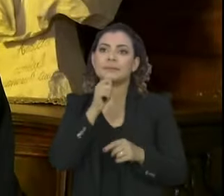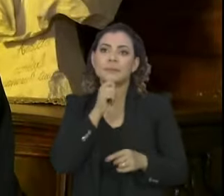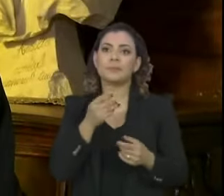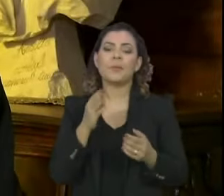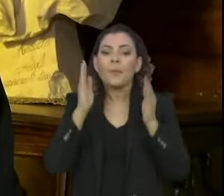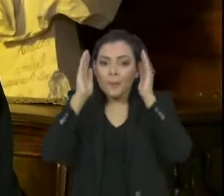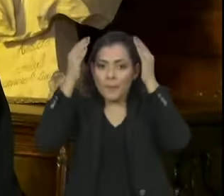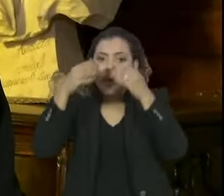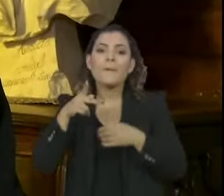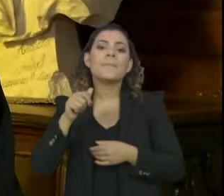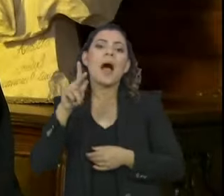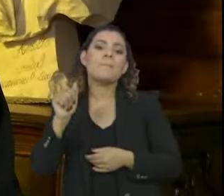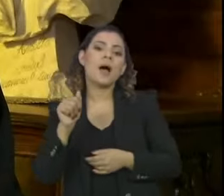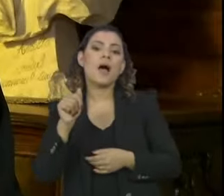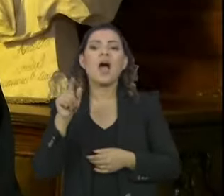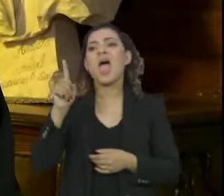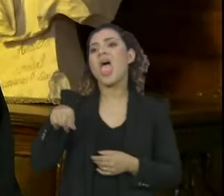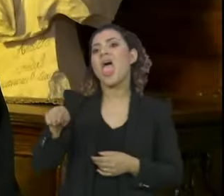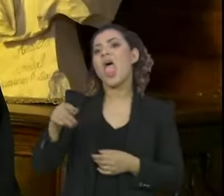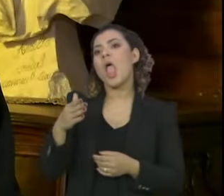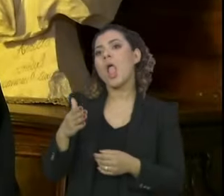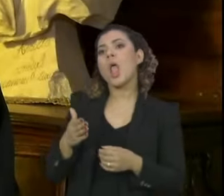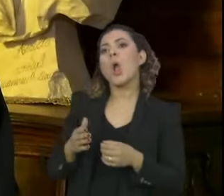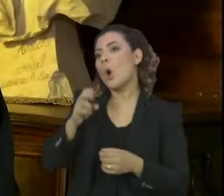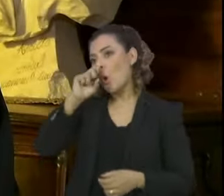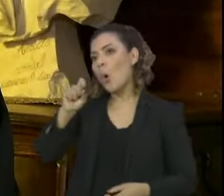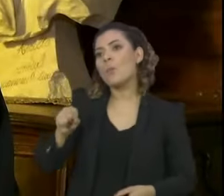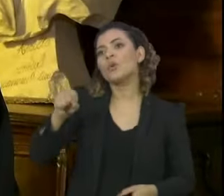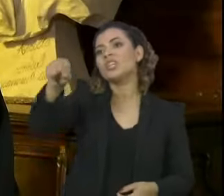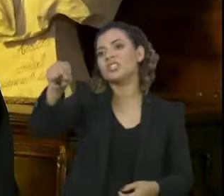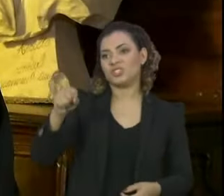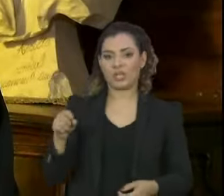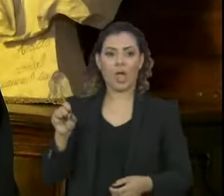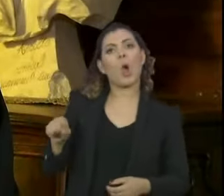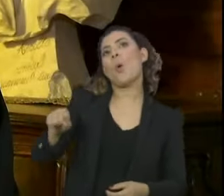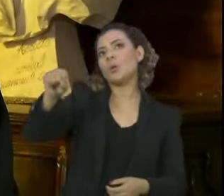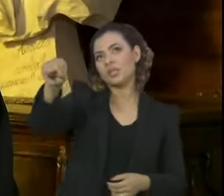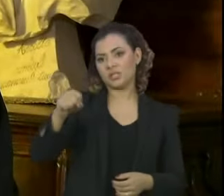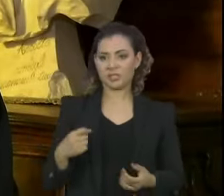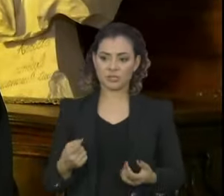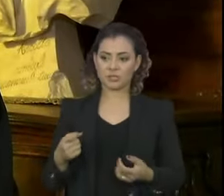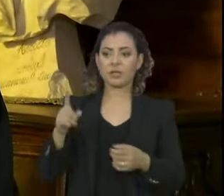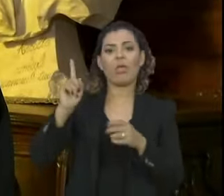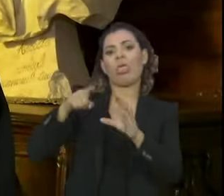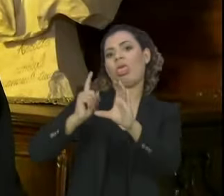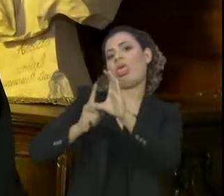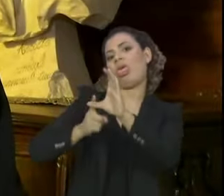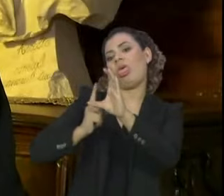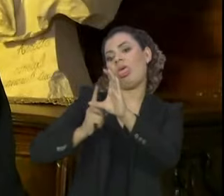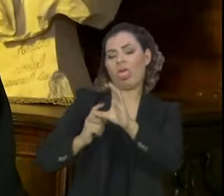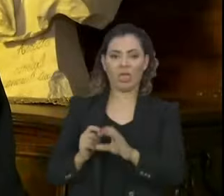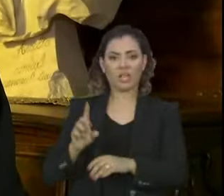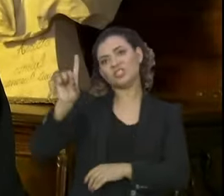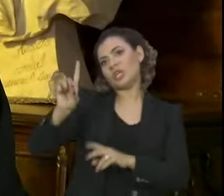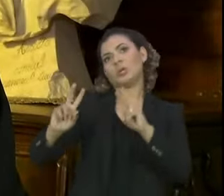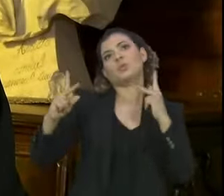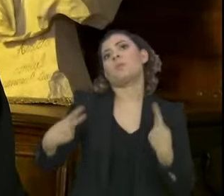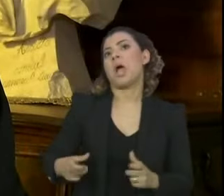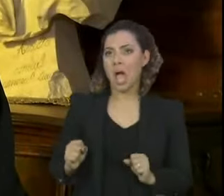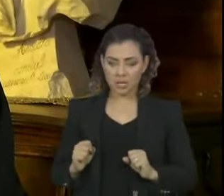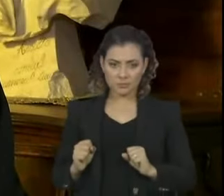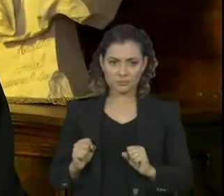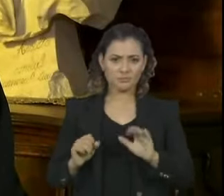prega a caridade prega ajuda aos pobres prega o direitos humanos por